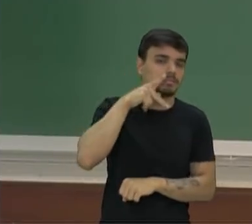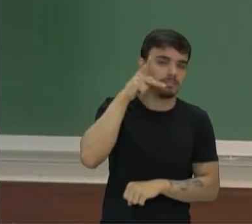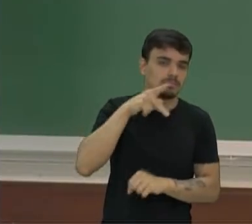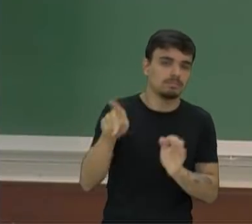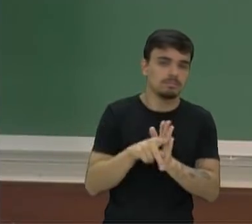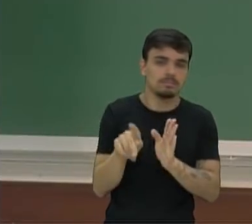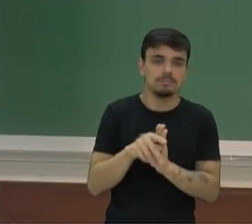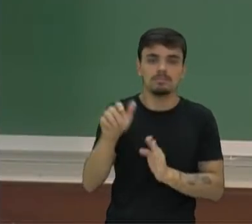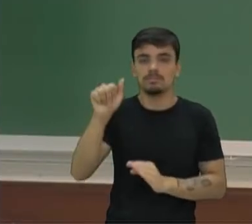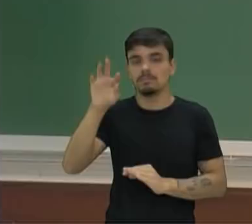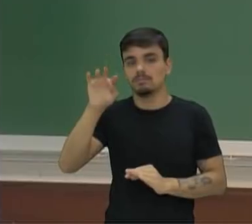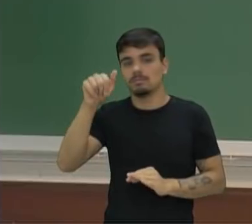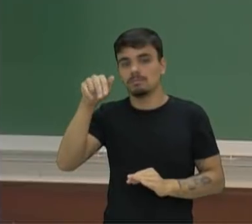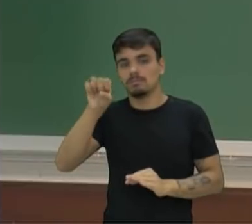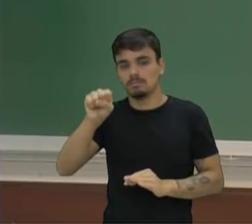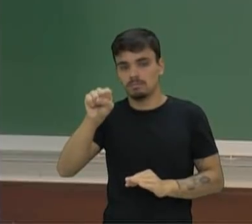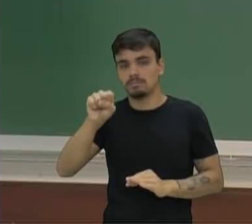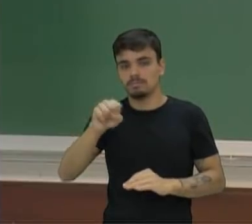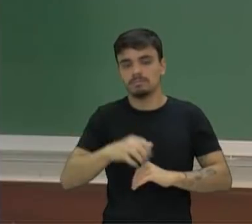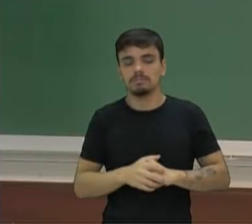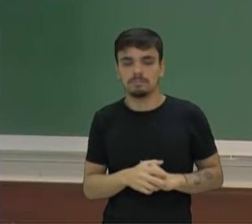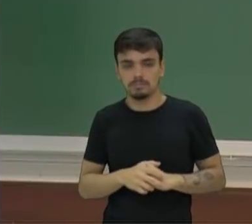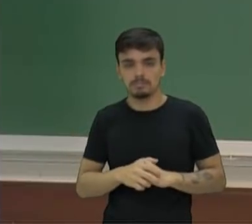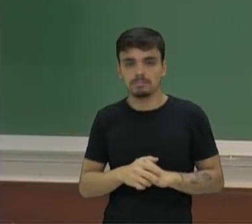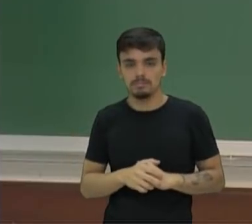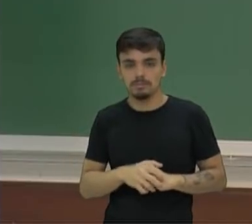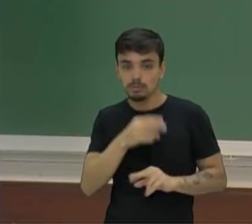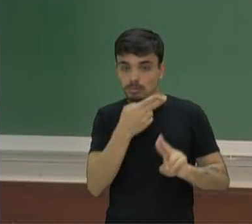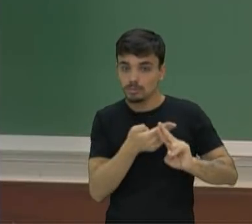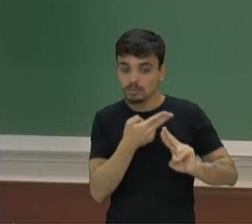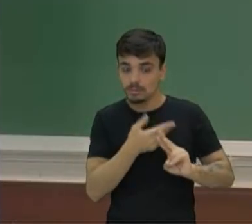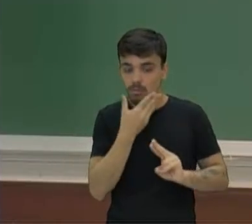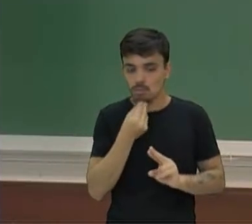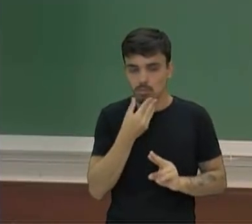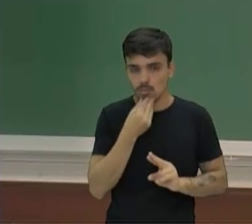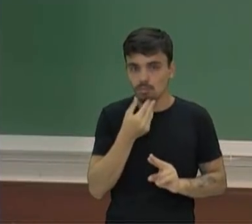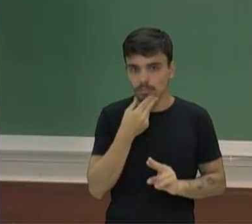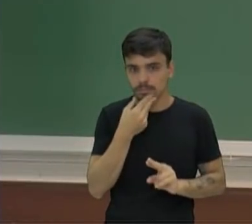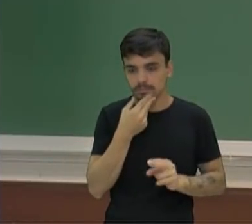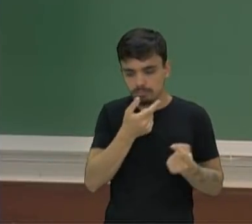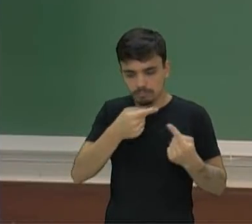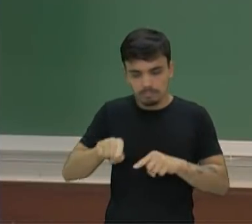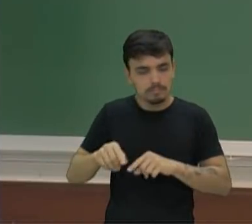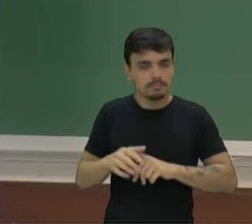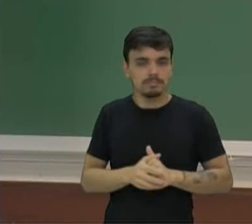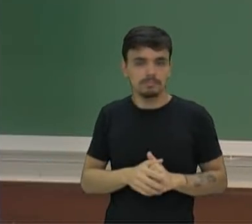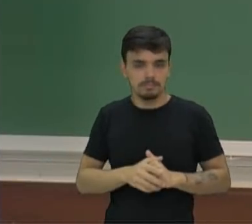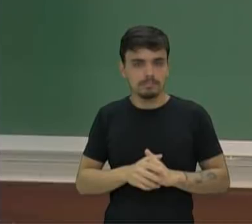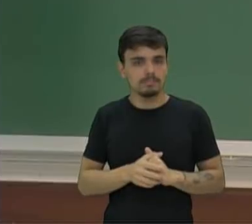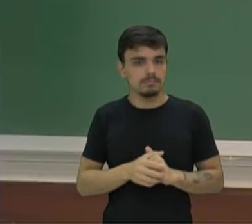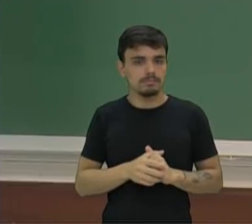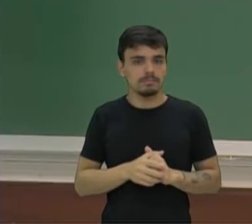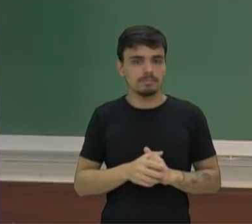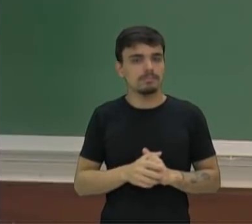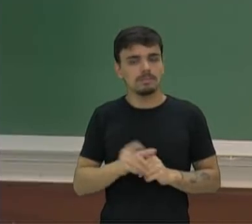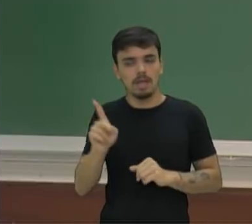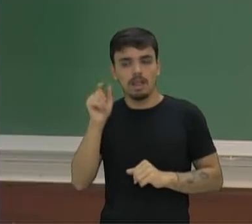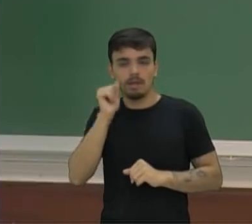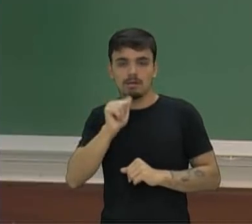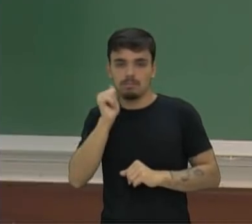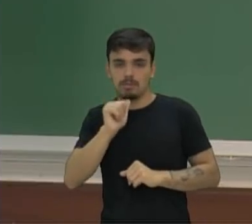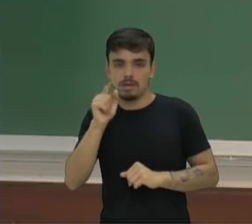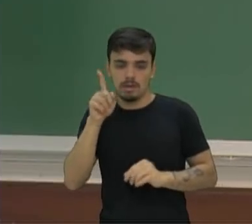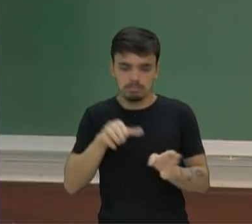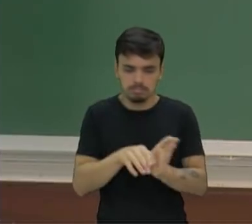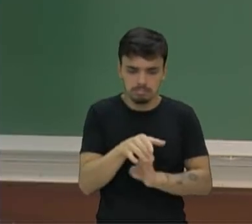Atenas, interfere indiretamente, né, através do Péricles, falam que ela realmente era uma grande